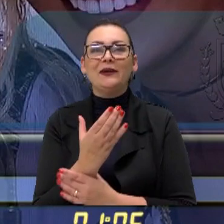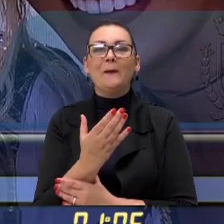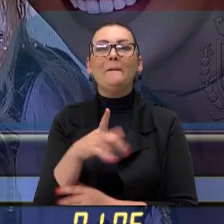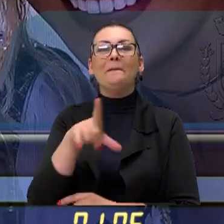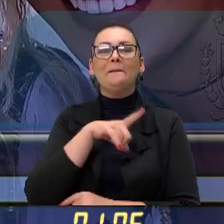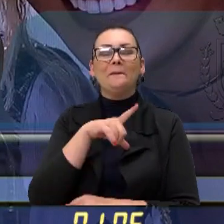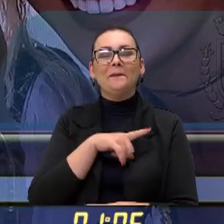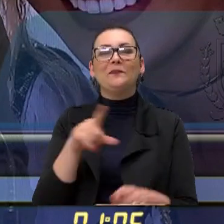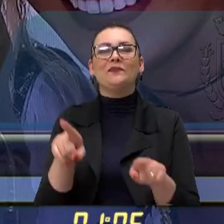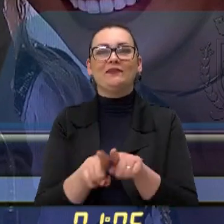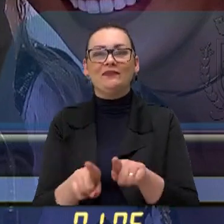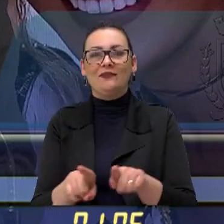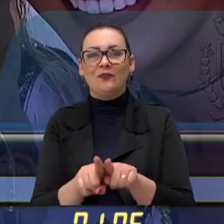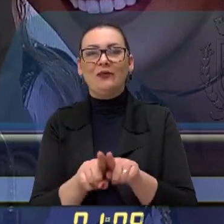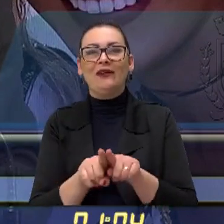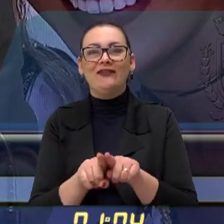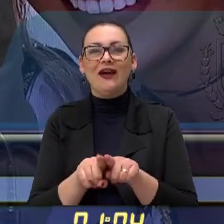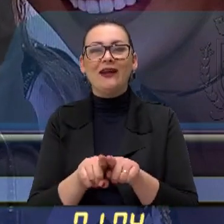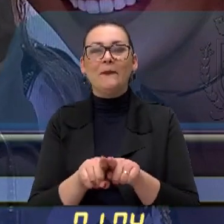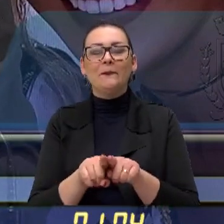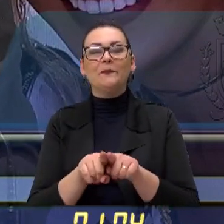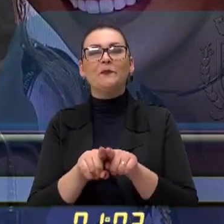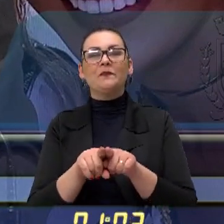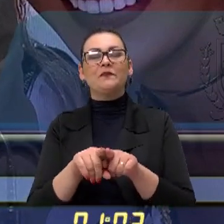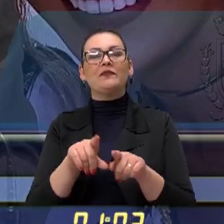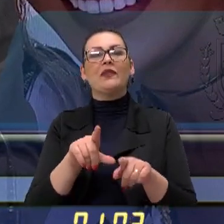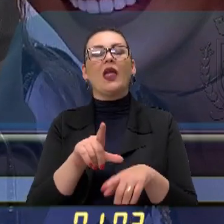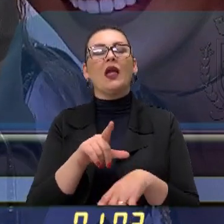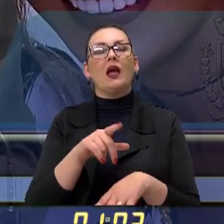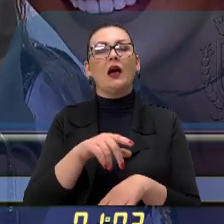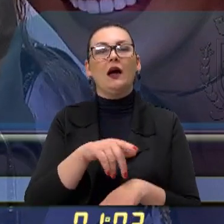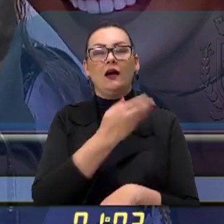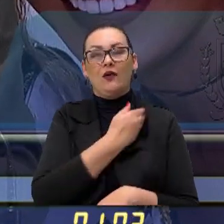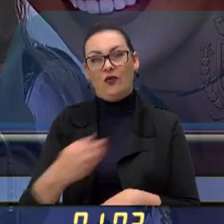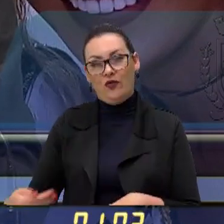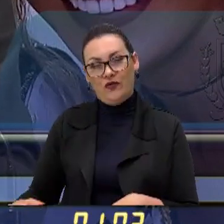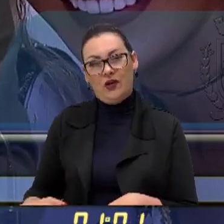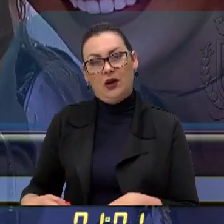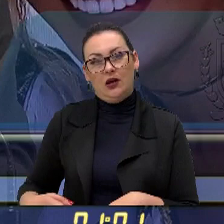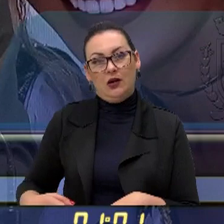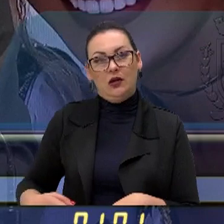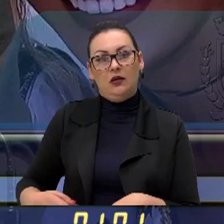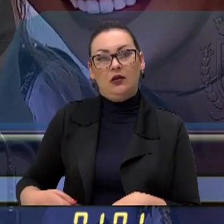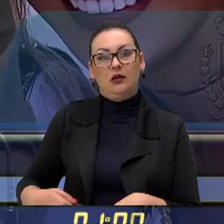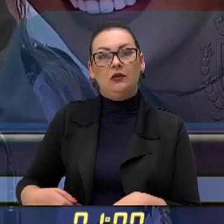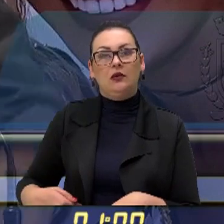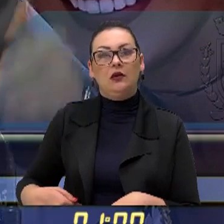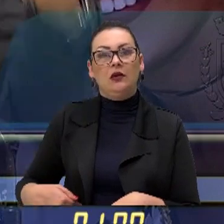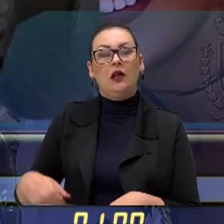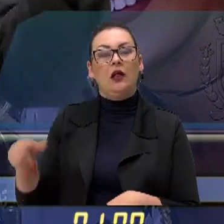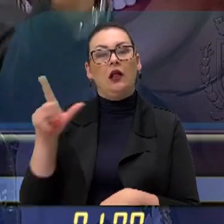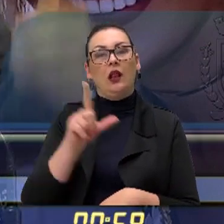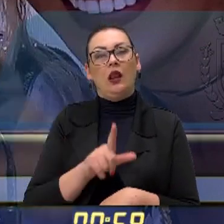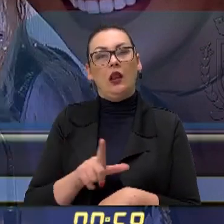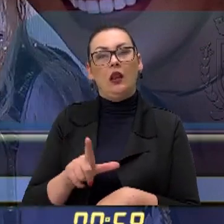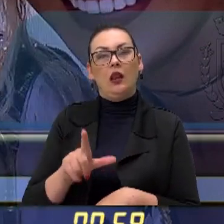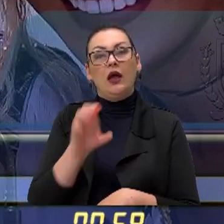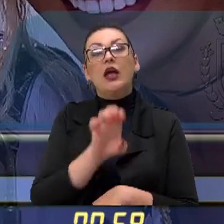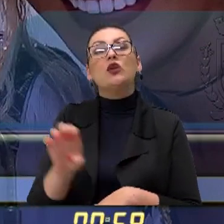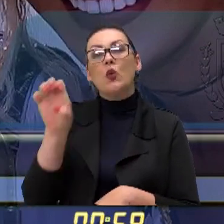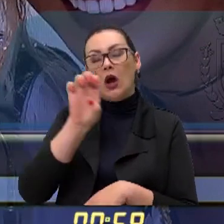pacote do governador Leite, e aqui, vereador... Eu estou